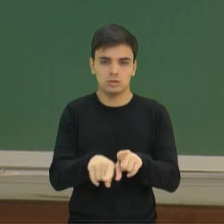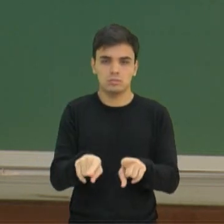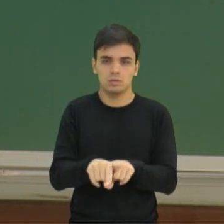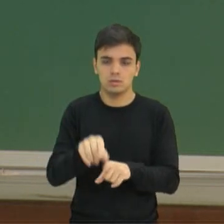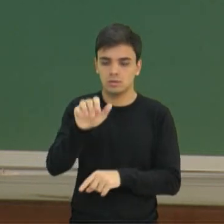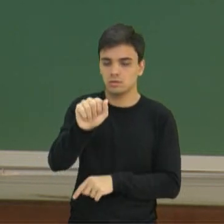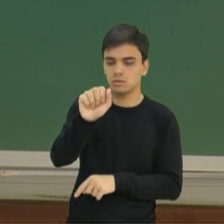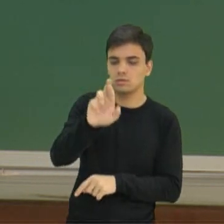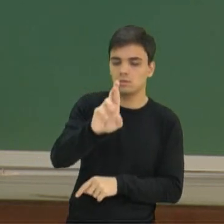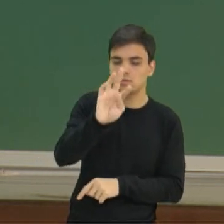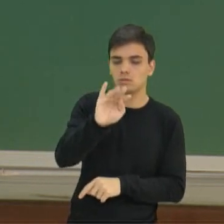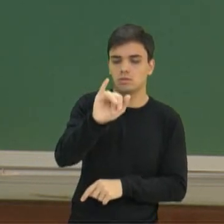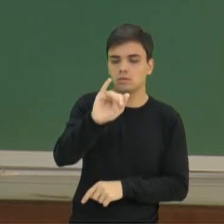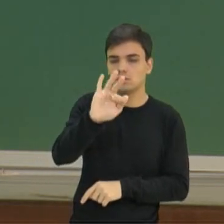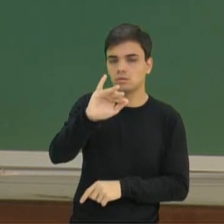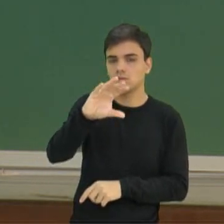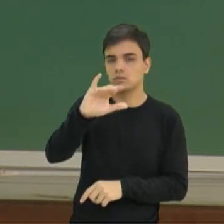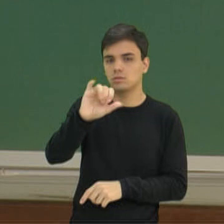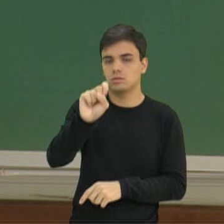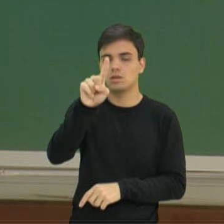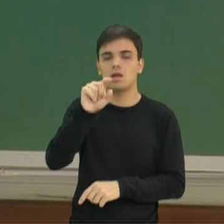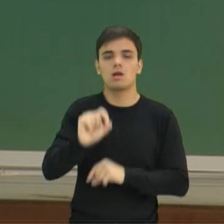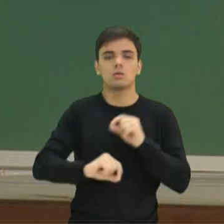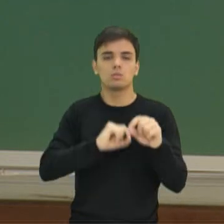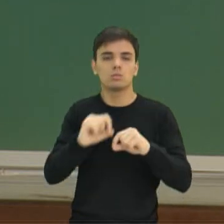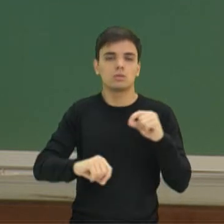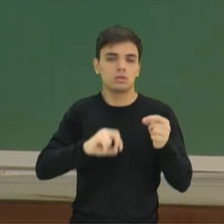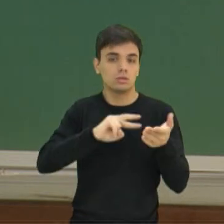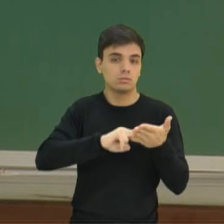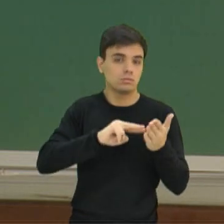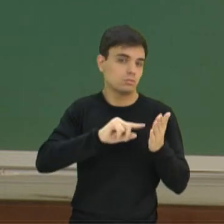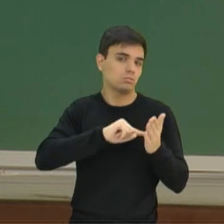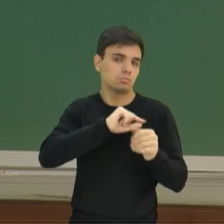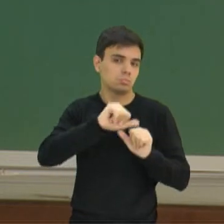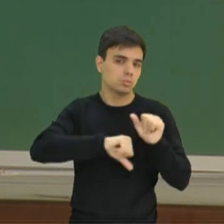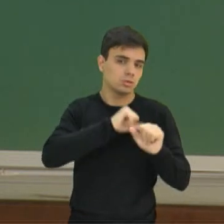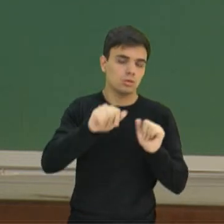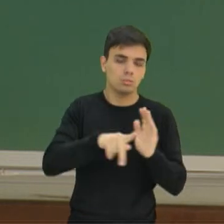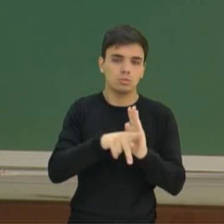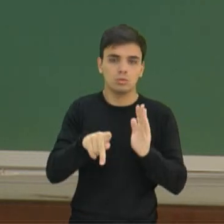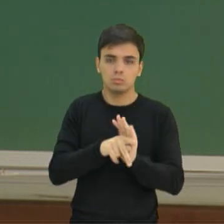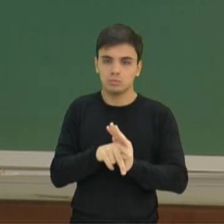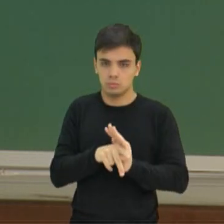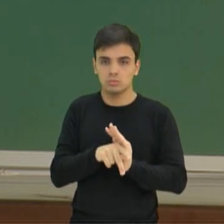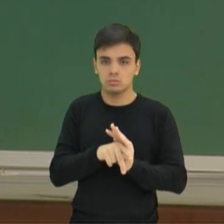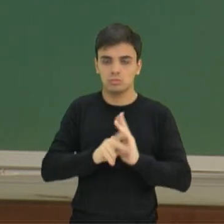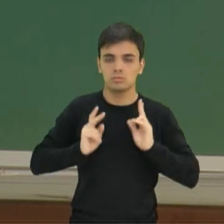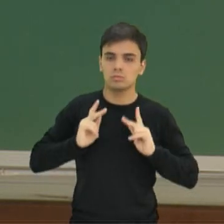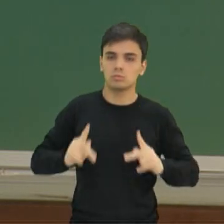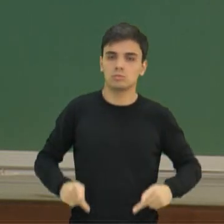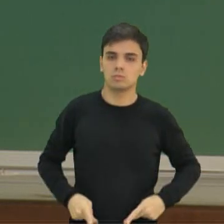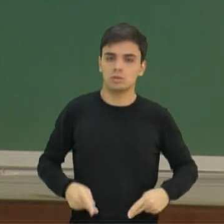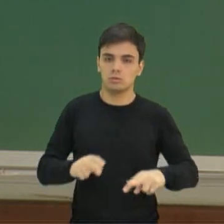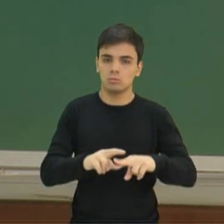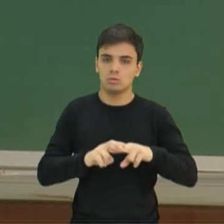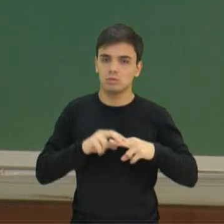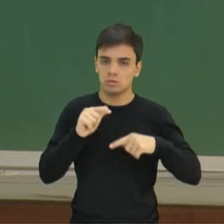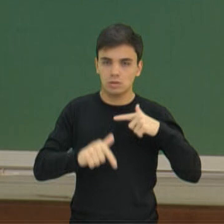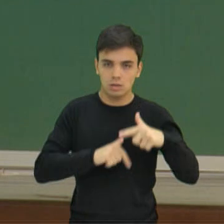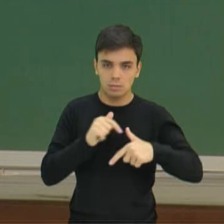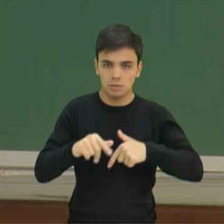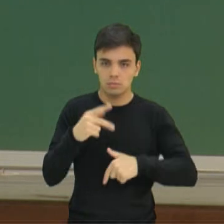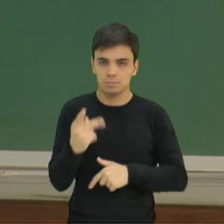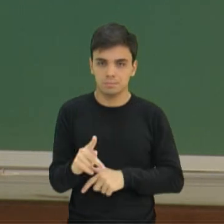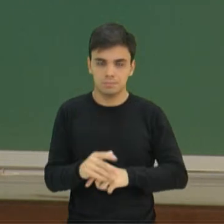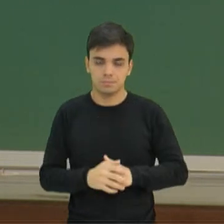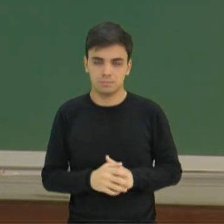As artificiais são aquelas modificadas pela ocupação humana e pelas atividades que o ser humano desenvolve. Então são conceitos